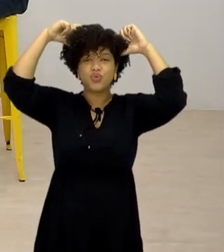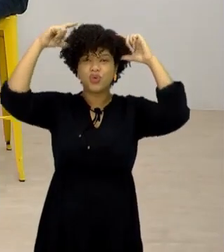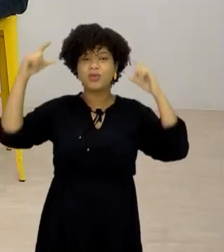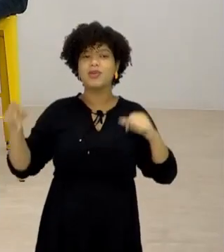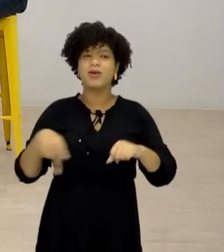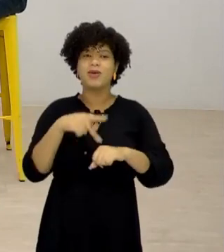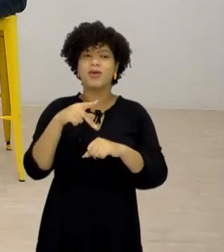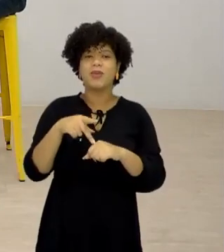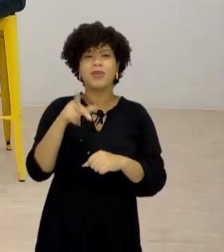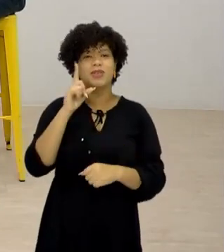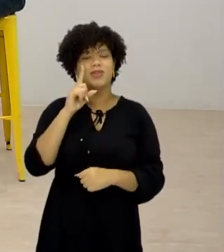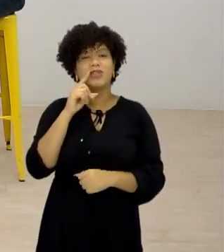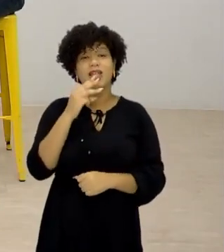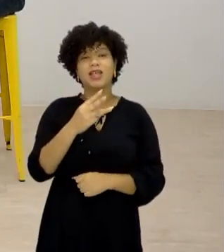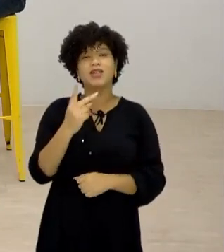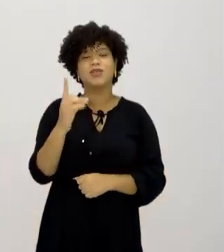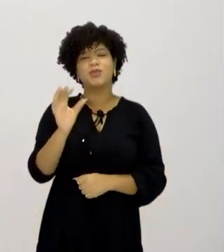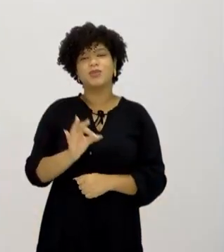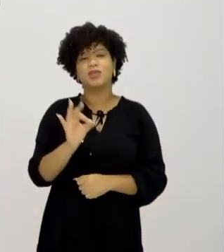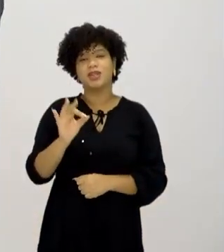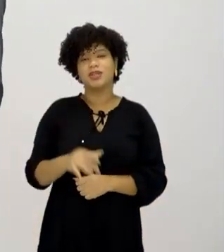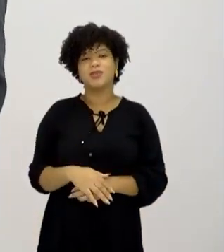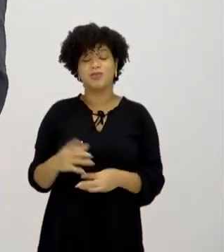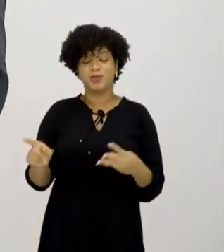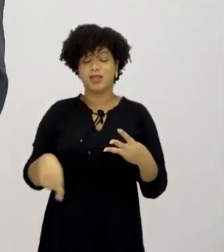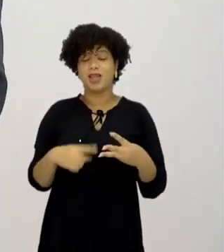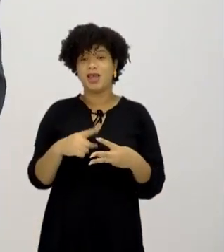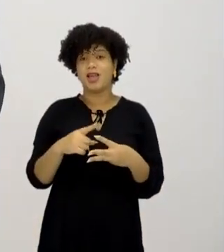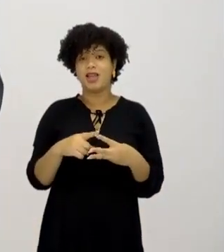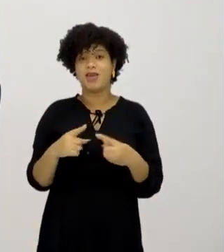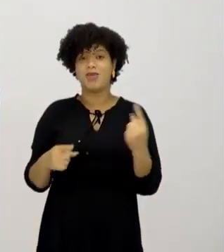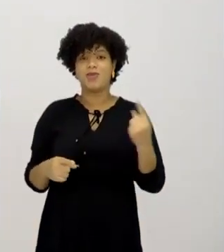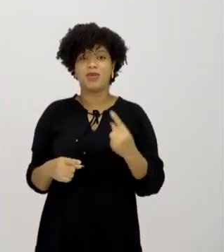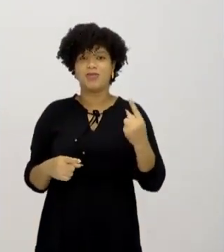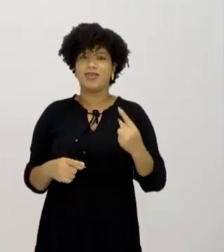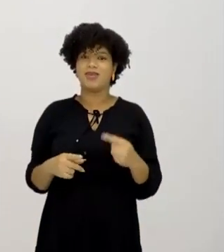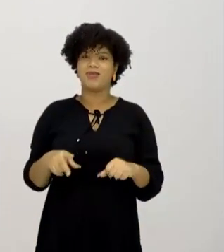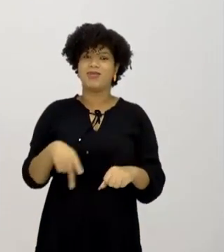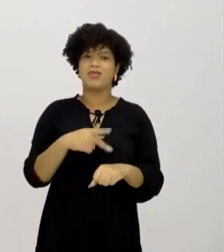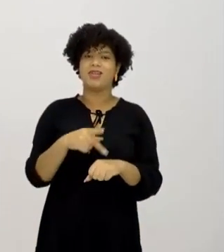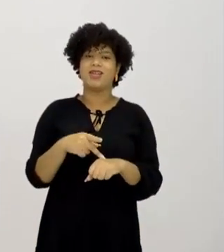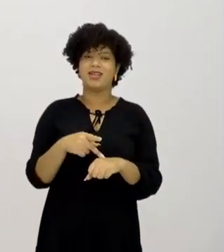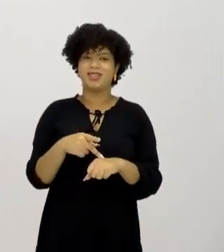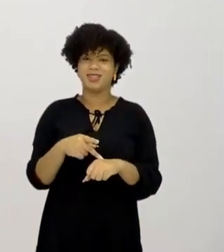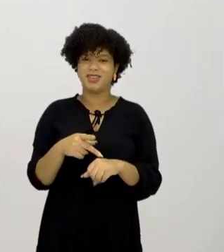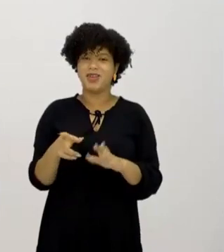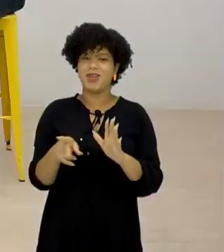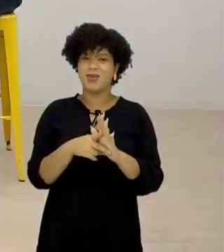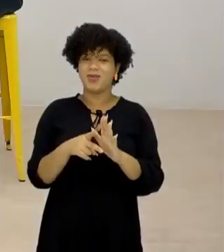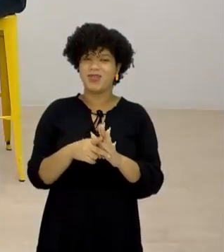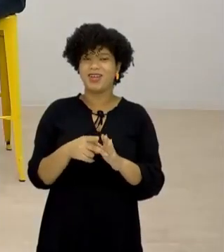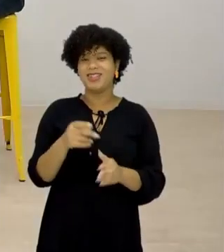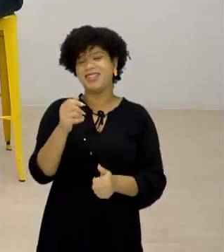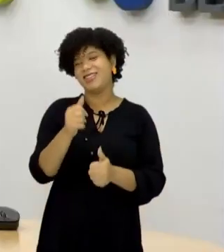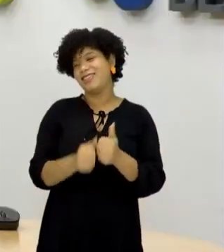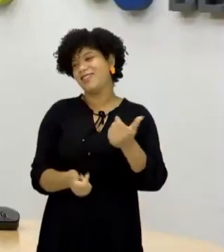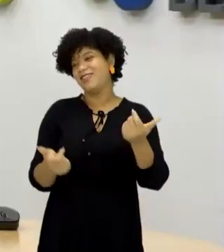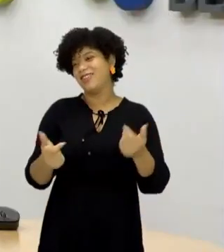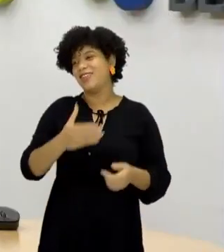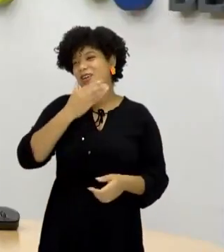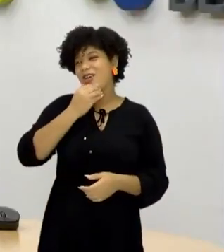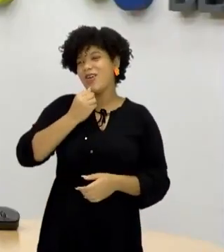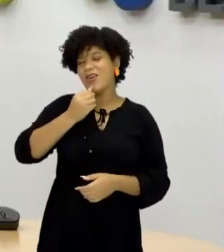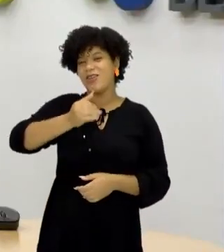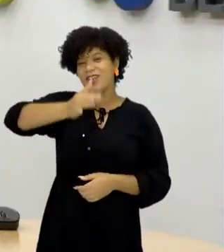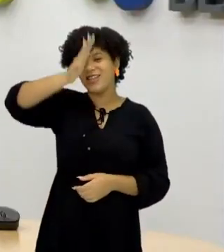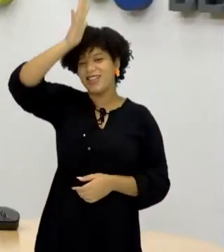os 32% erraram. E em primeiro lugar, Brasil! a terra do Neymar. Puxa, tá Eu bom, sabia, né?